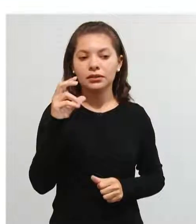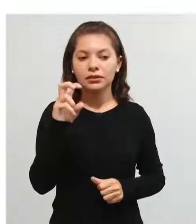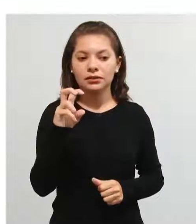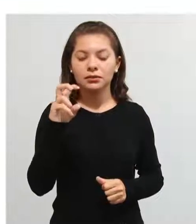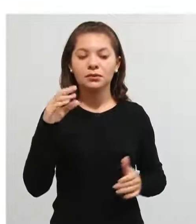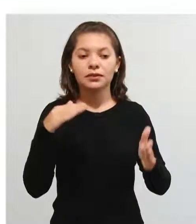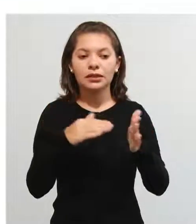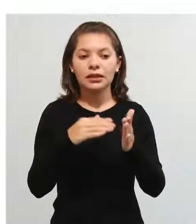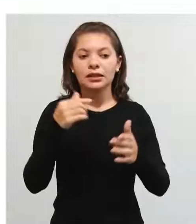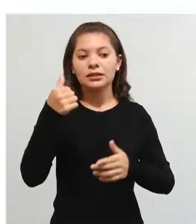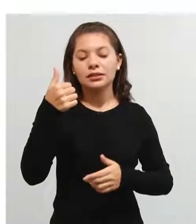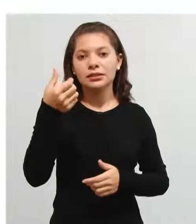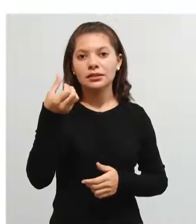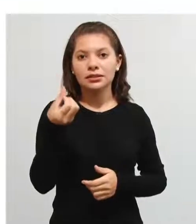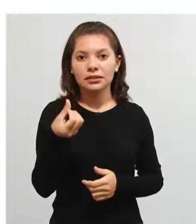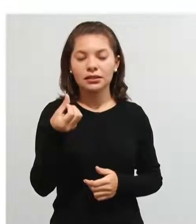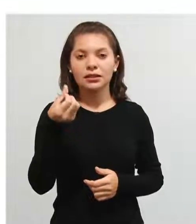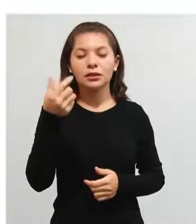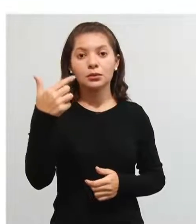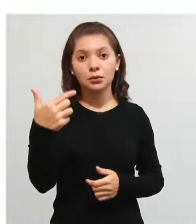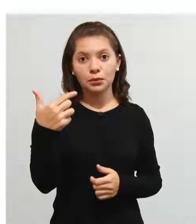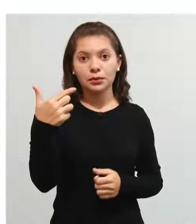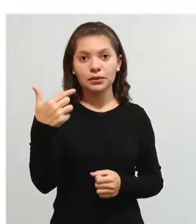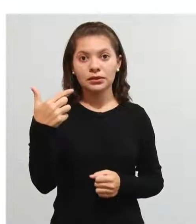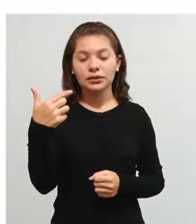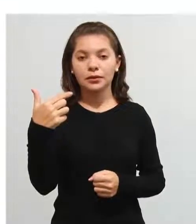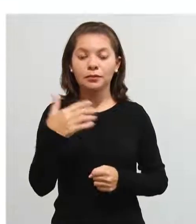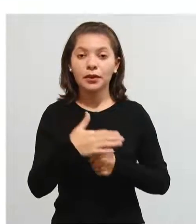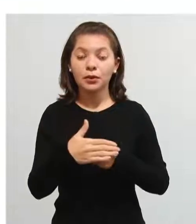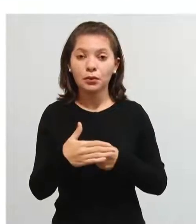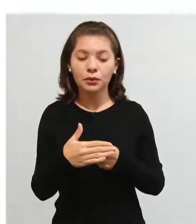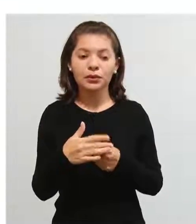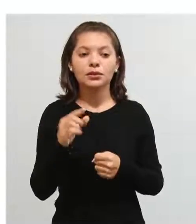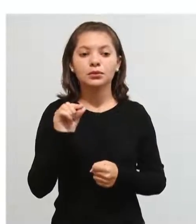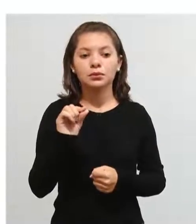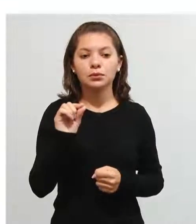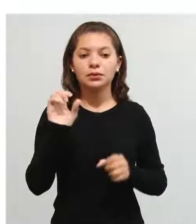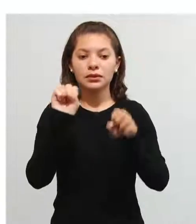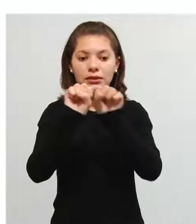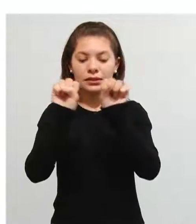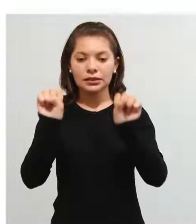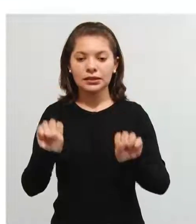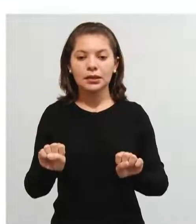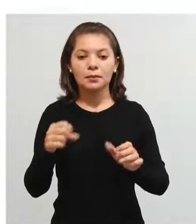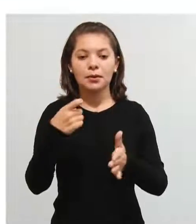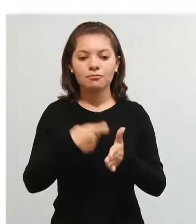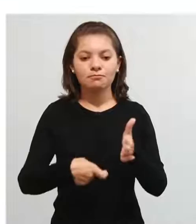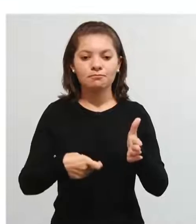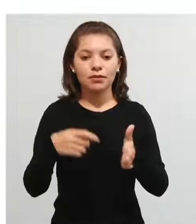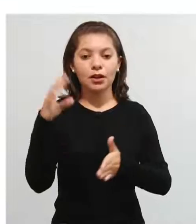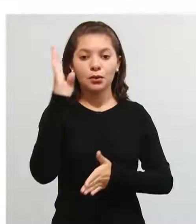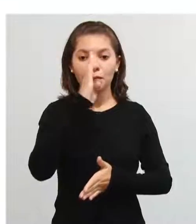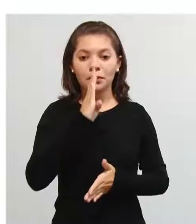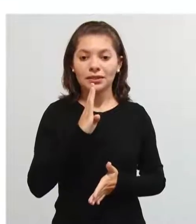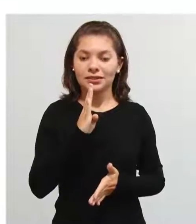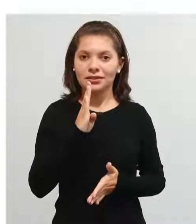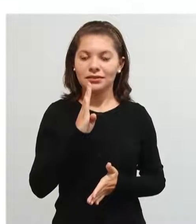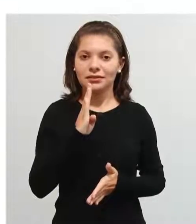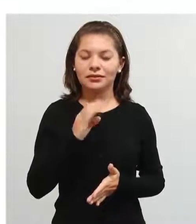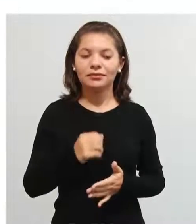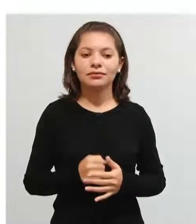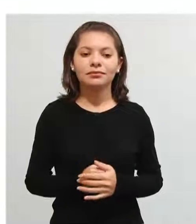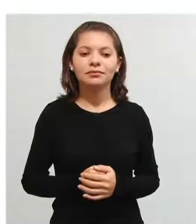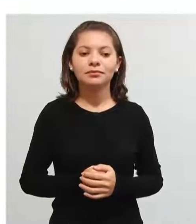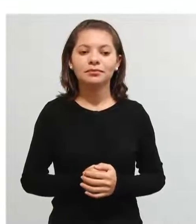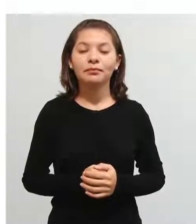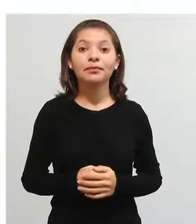162, que cuidam basicamente do sistema tributário nacional, que veremos logo mais, tá? Então, nós